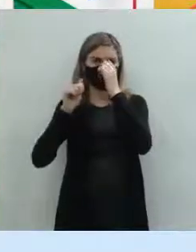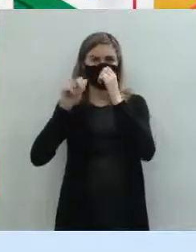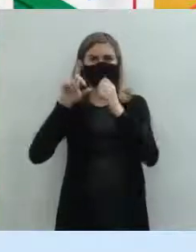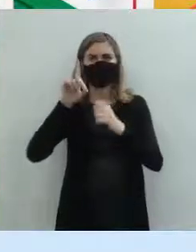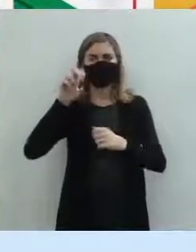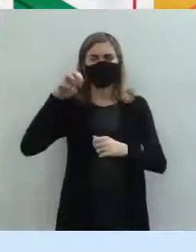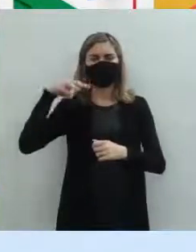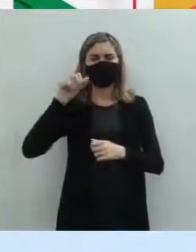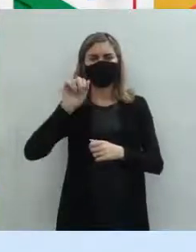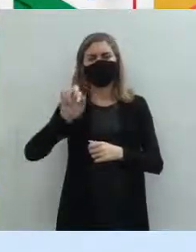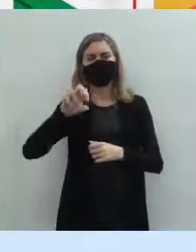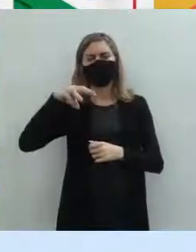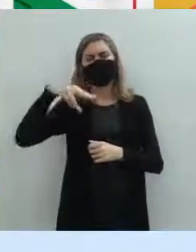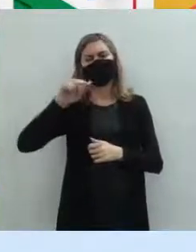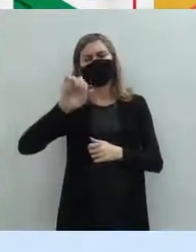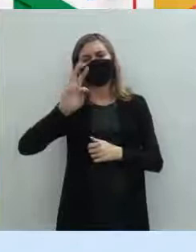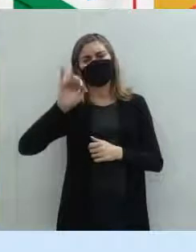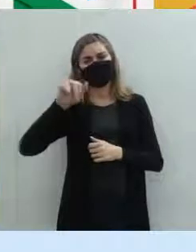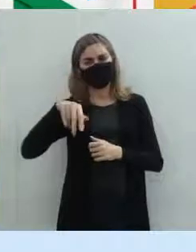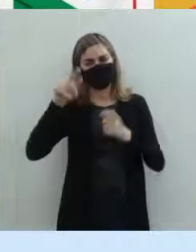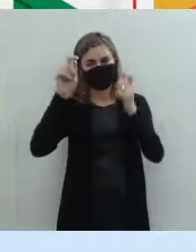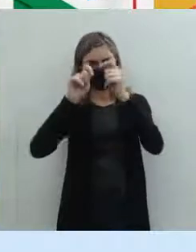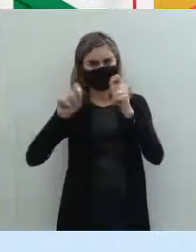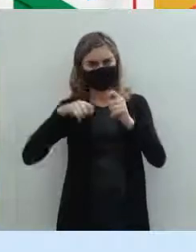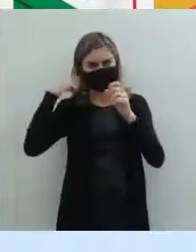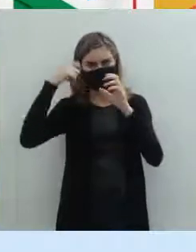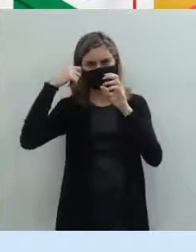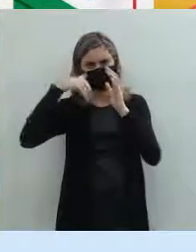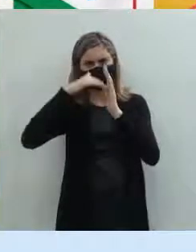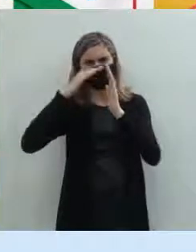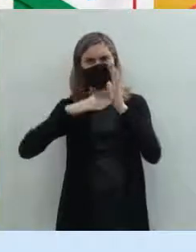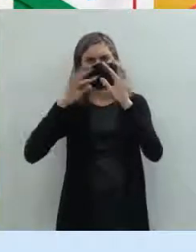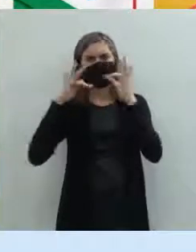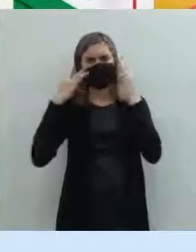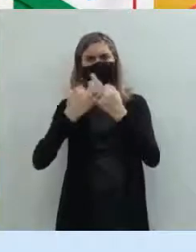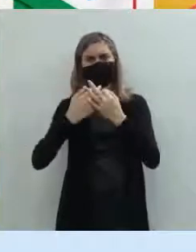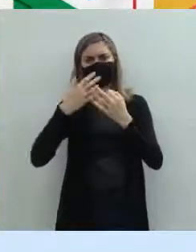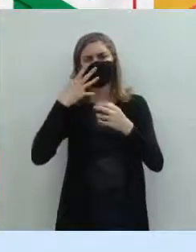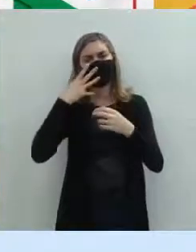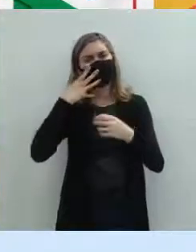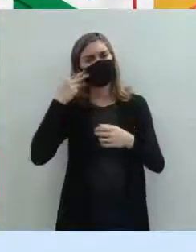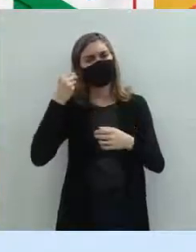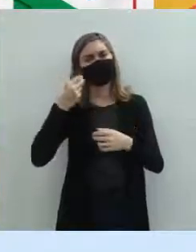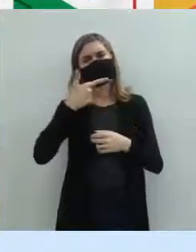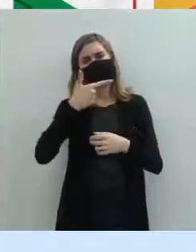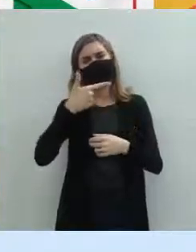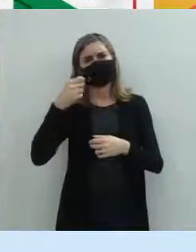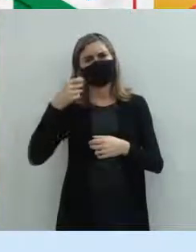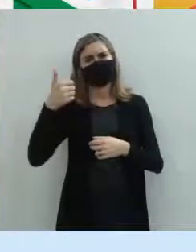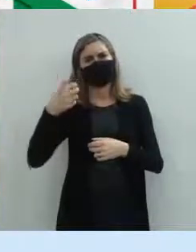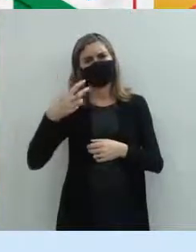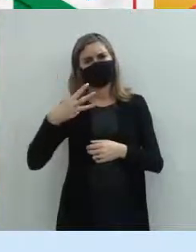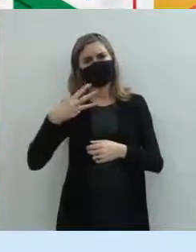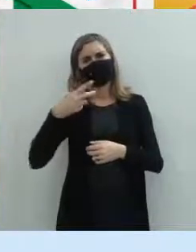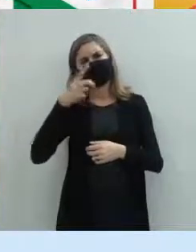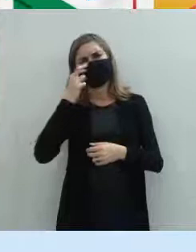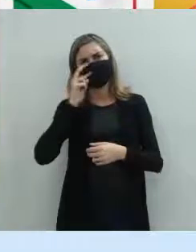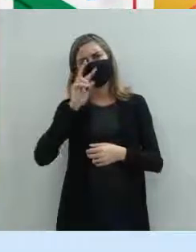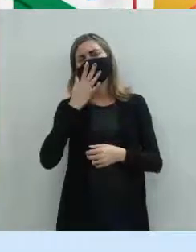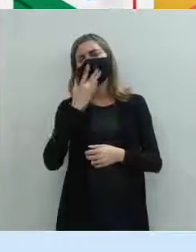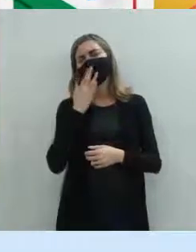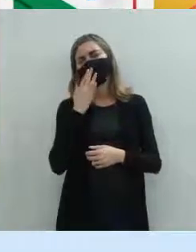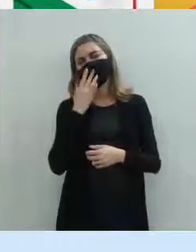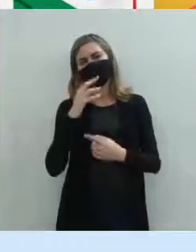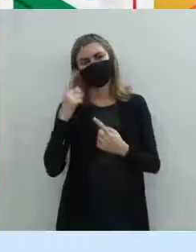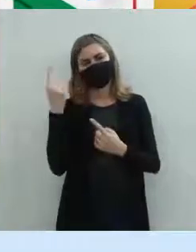Ademir Martins, que foi o artista que fez A Família de Gatos, em 2003. Ele está vendo as cores primárias que a gente acabou de